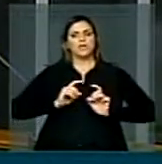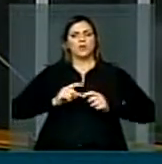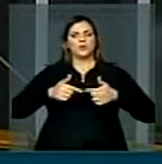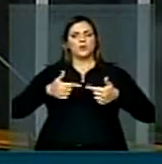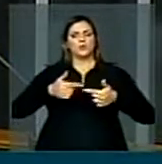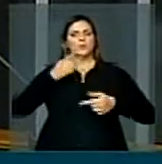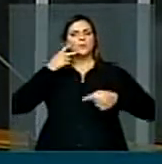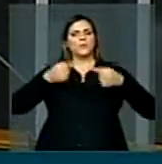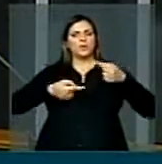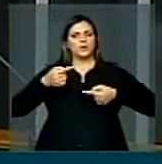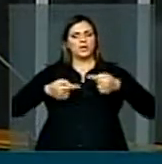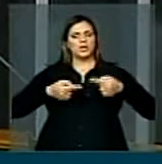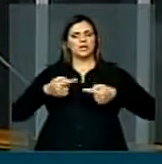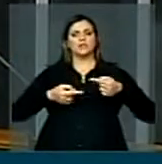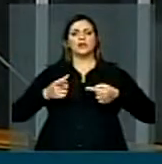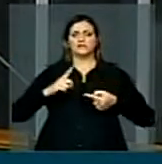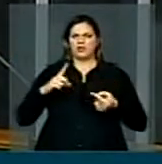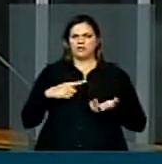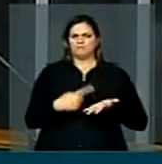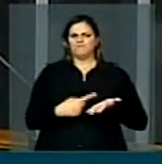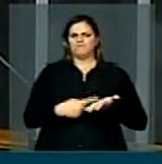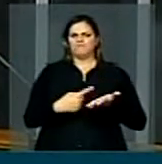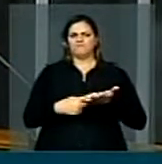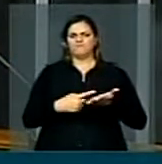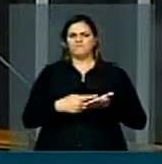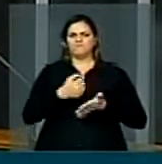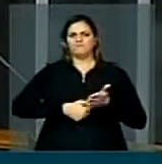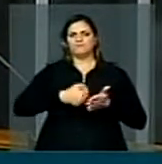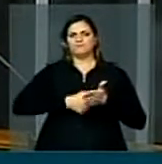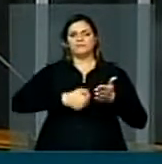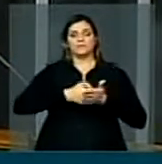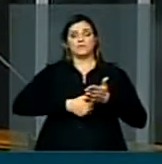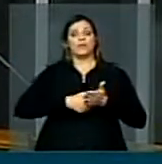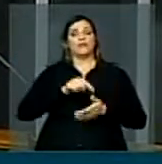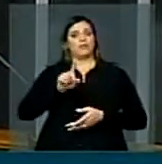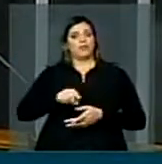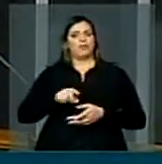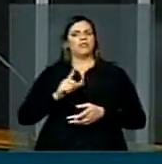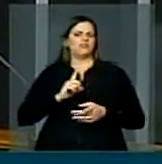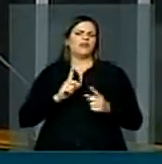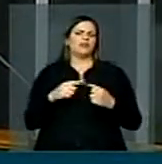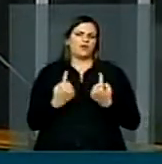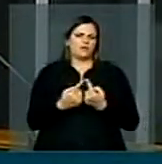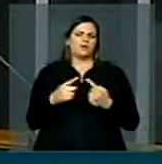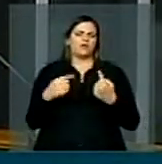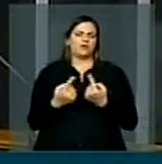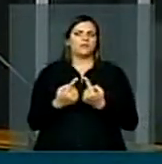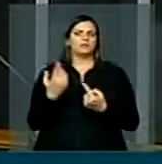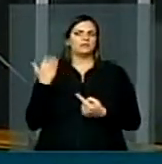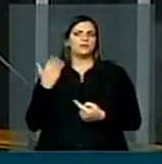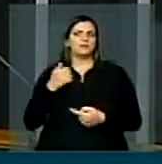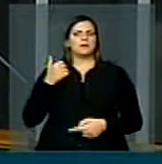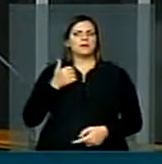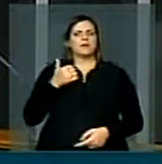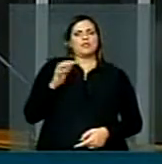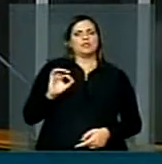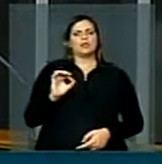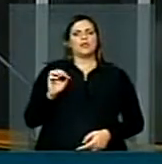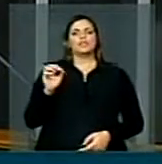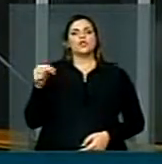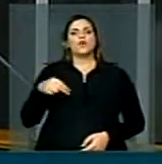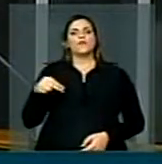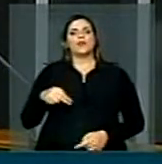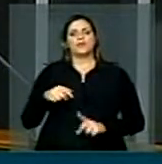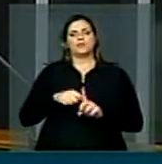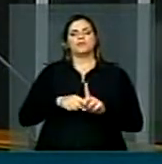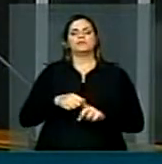políticas no Legislativo através de uma agenda positiva, que através de uma reunião que ocorreu no dia 10 de novembro, lá em São